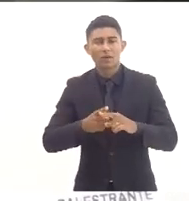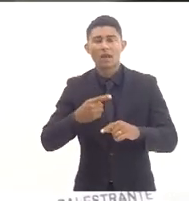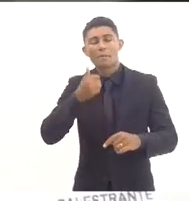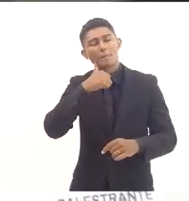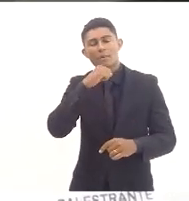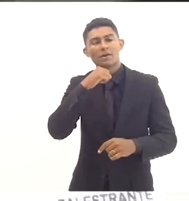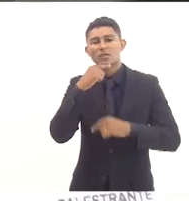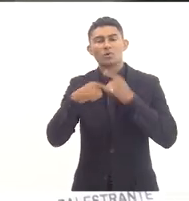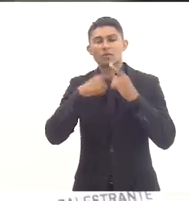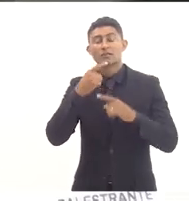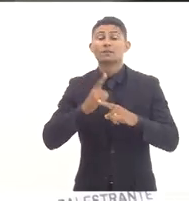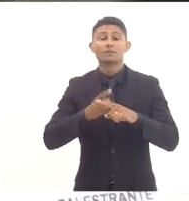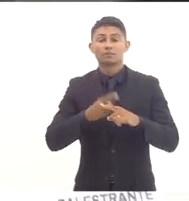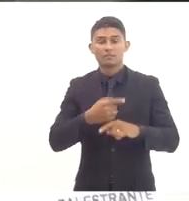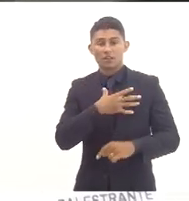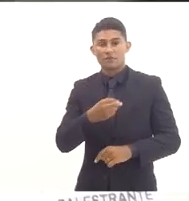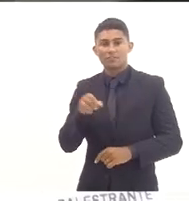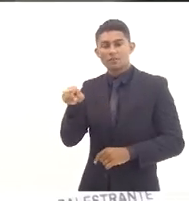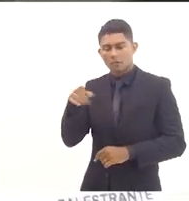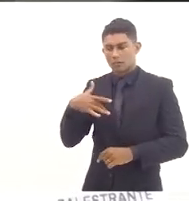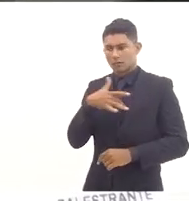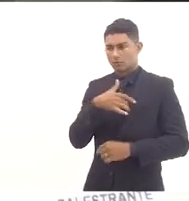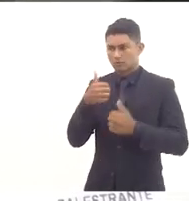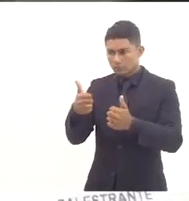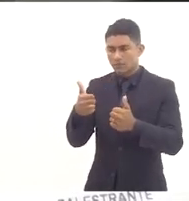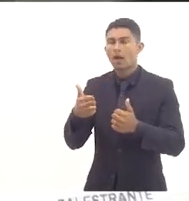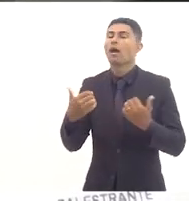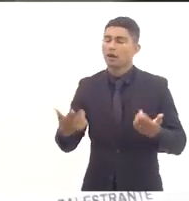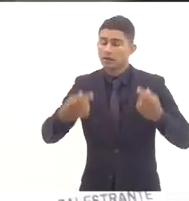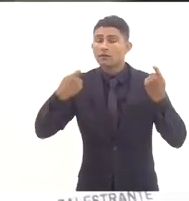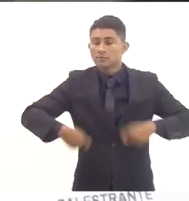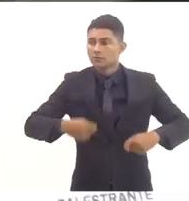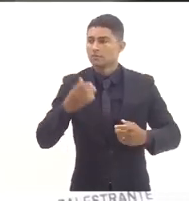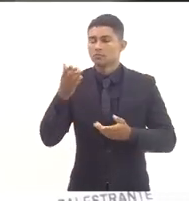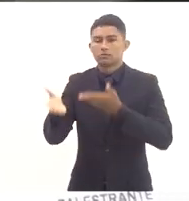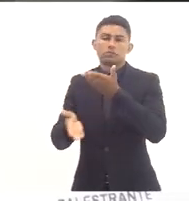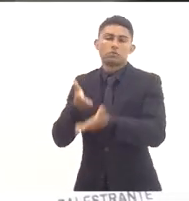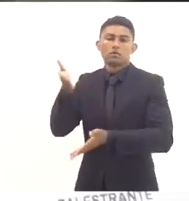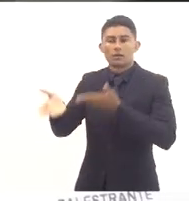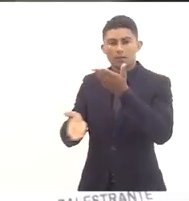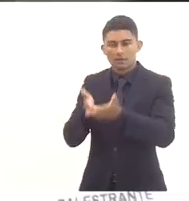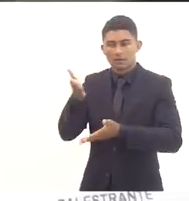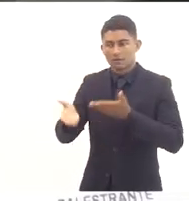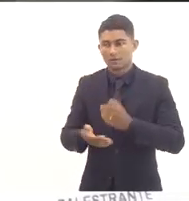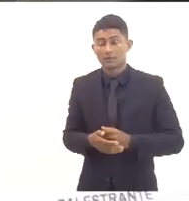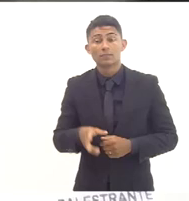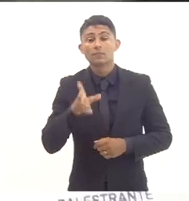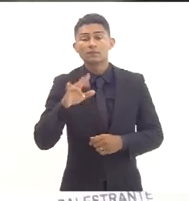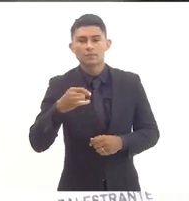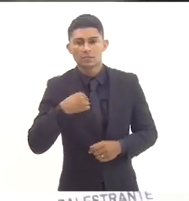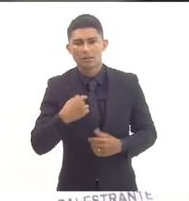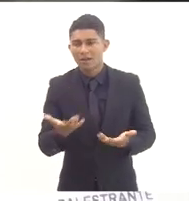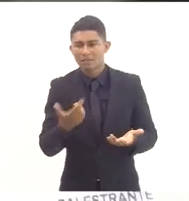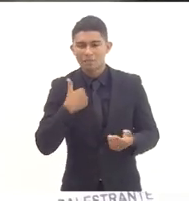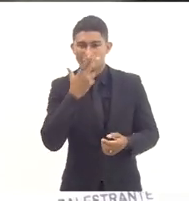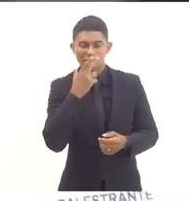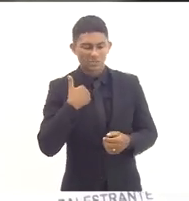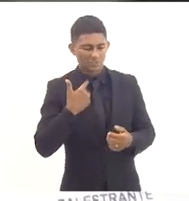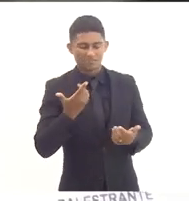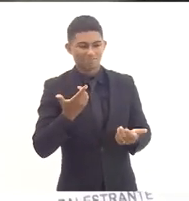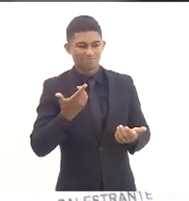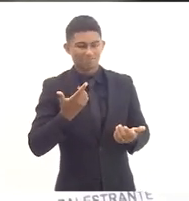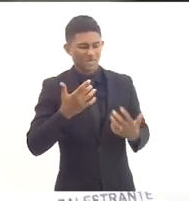seu filho mesmo ele saudável ele exige demanda de você ele precisa de você e se você não tá pronto para aquilo ali